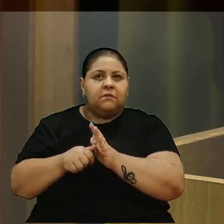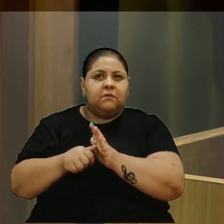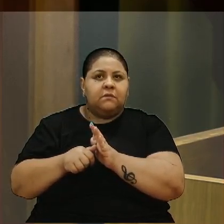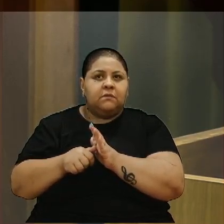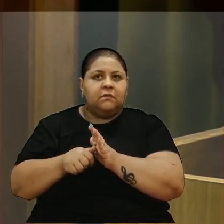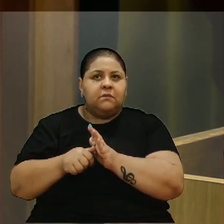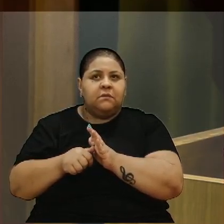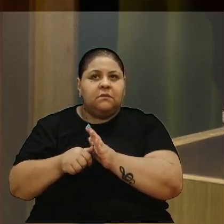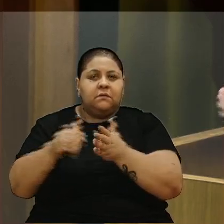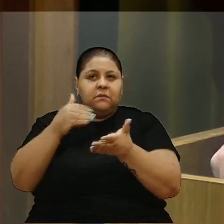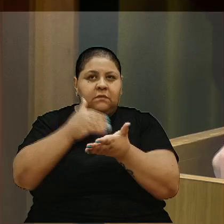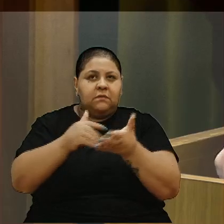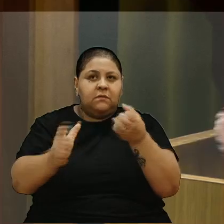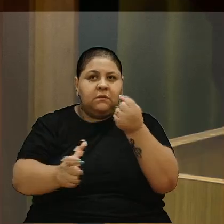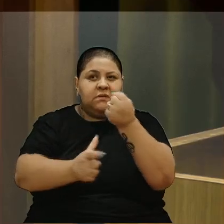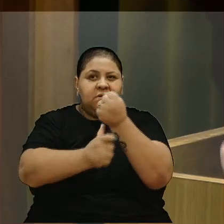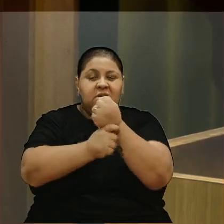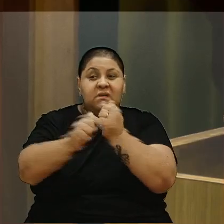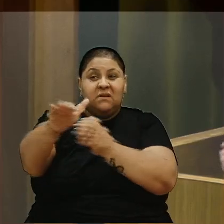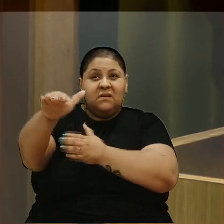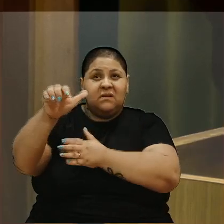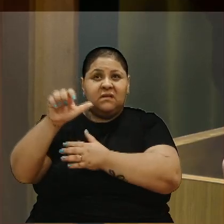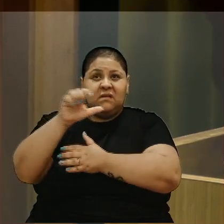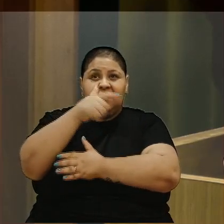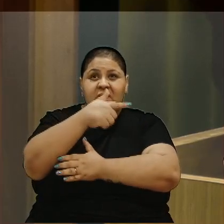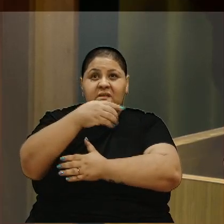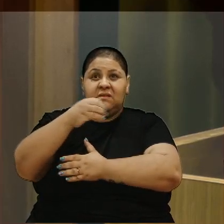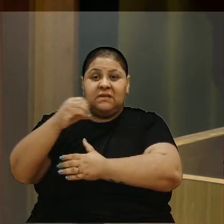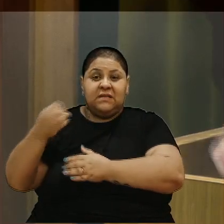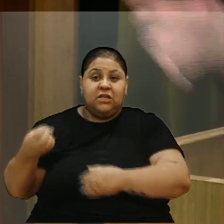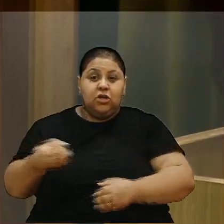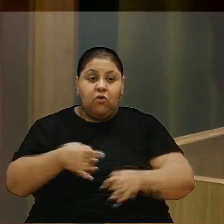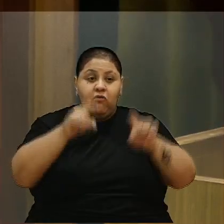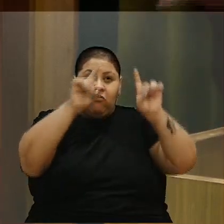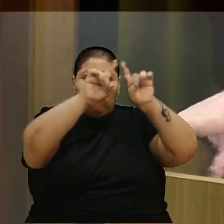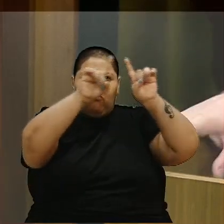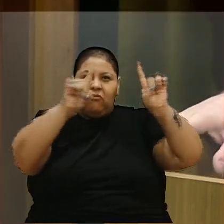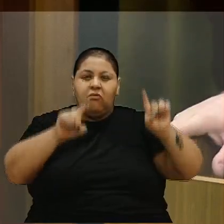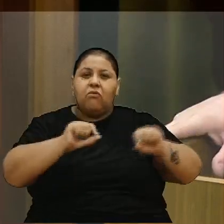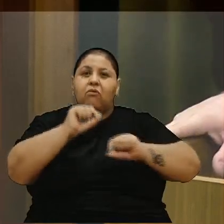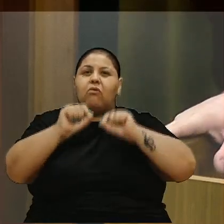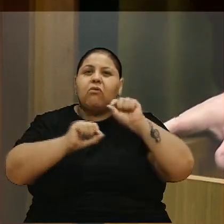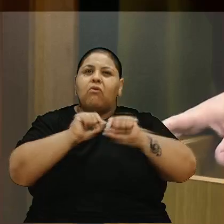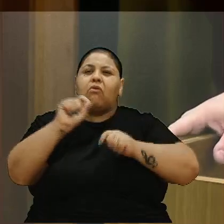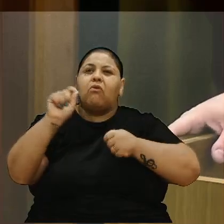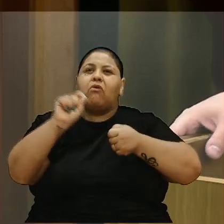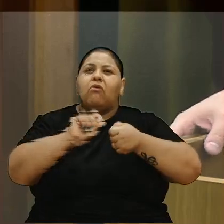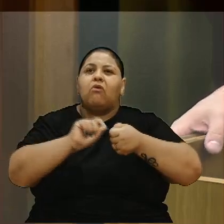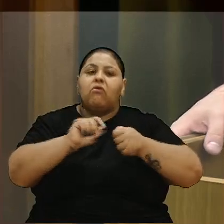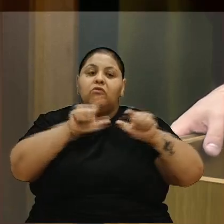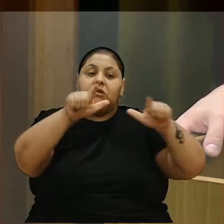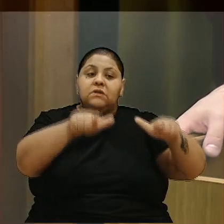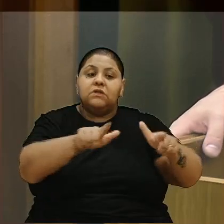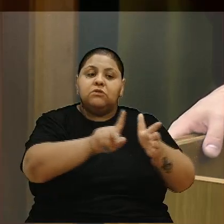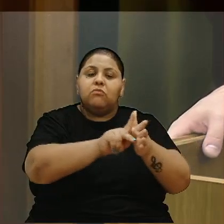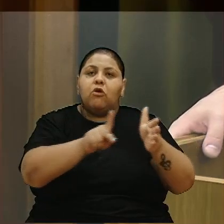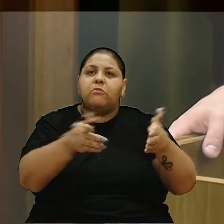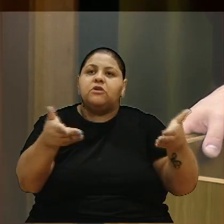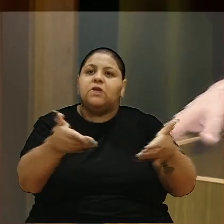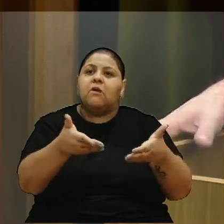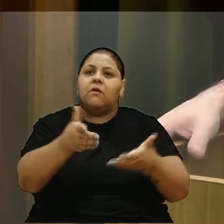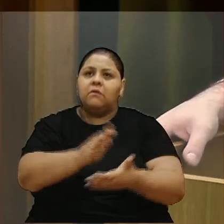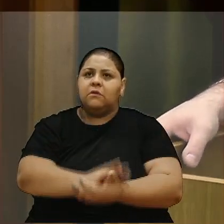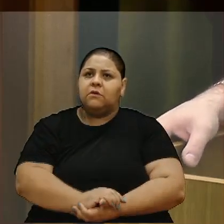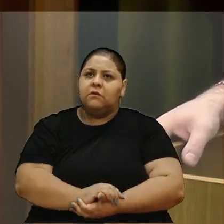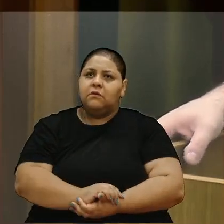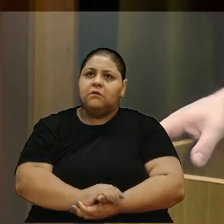secretário de Segurança chame os 70 novos guardas. E aí, como é que vai fazer naquela sede atual?